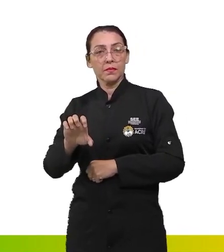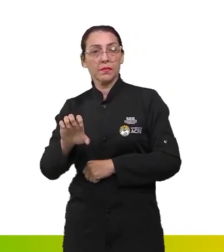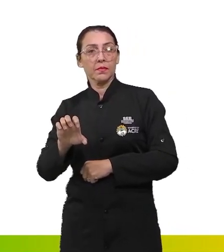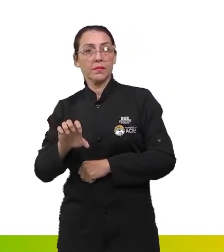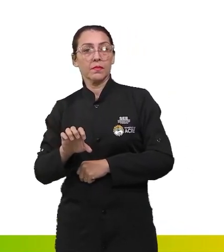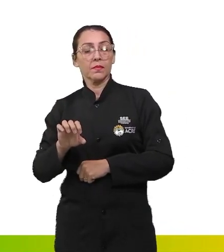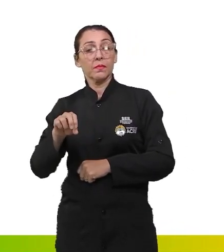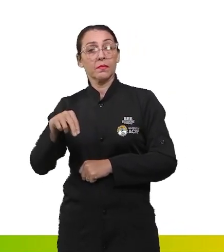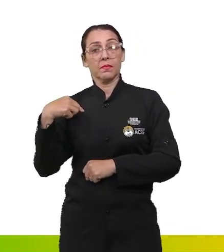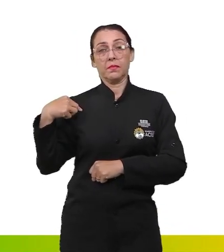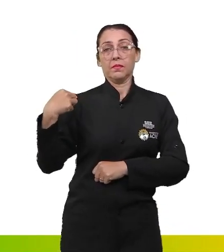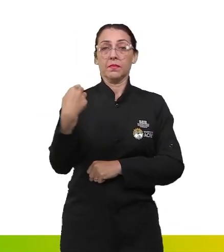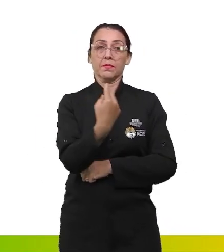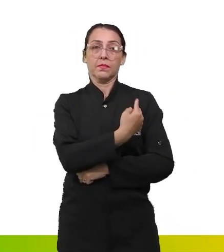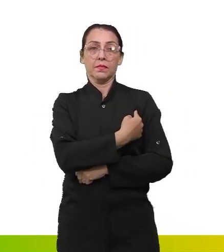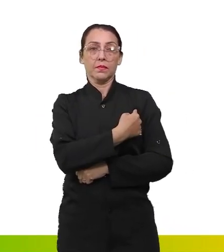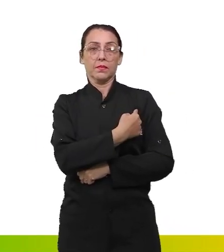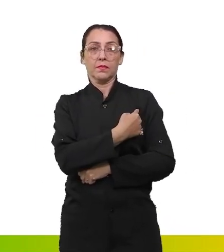usted,